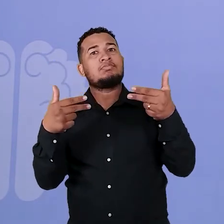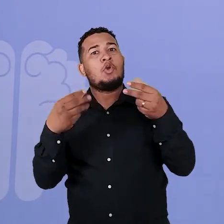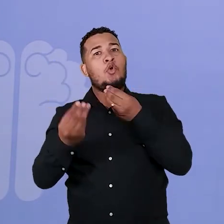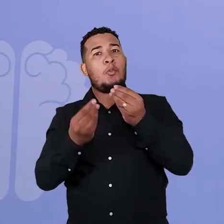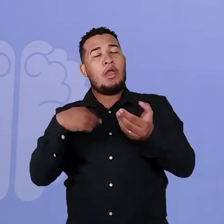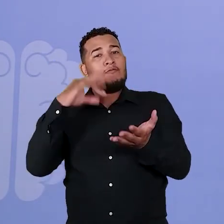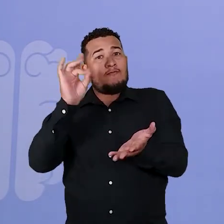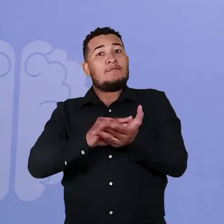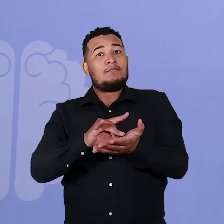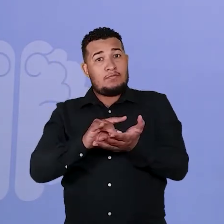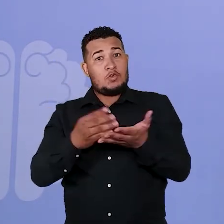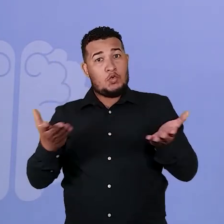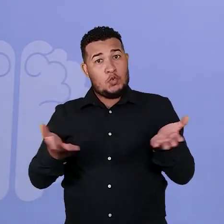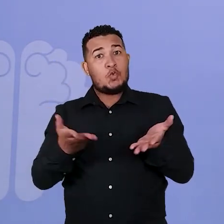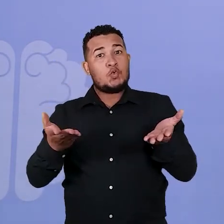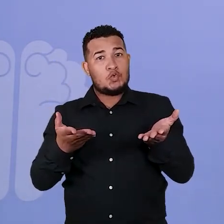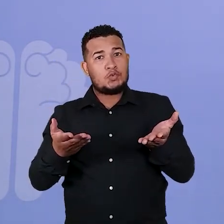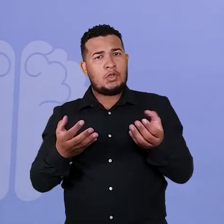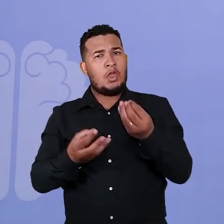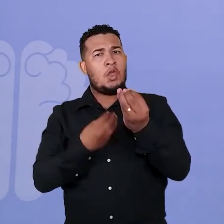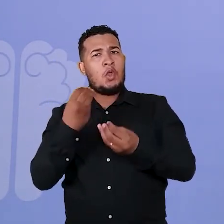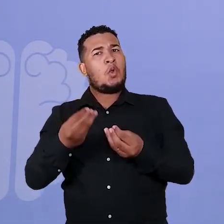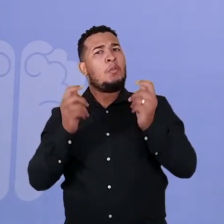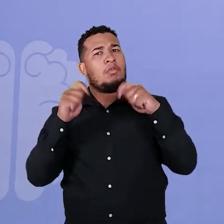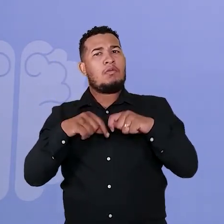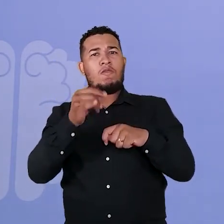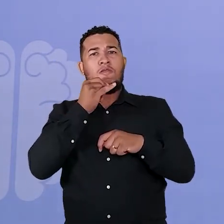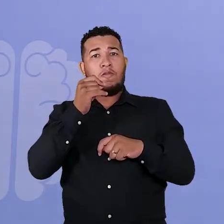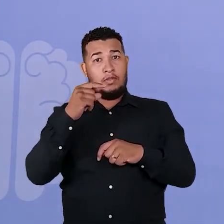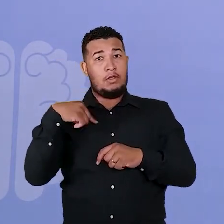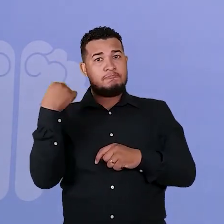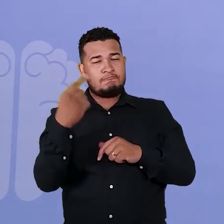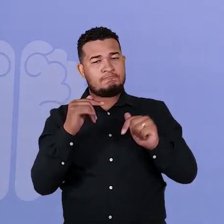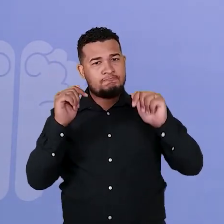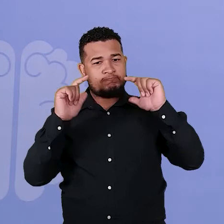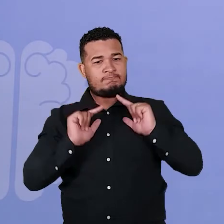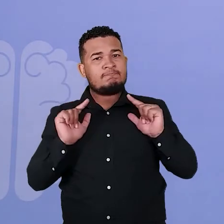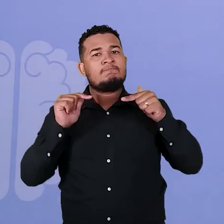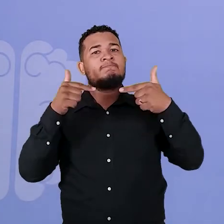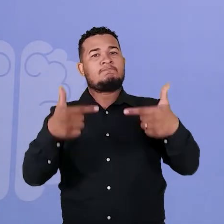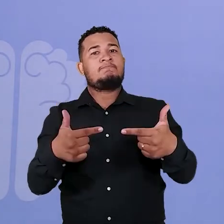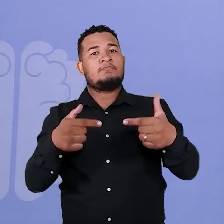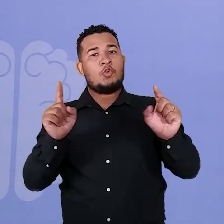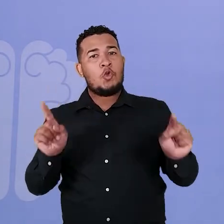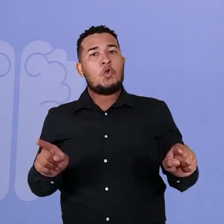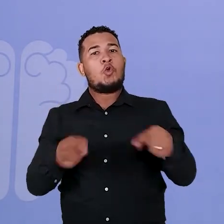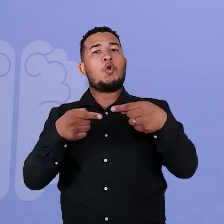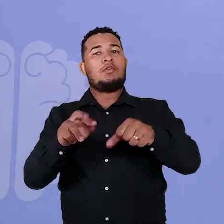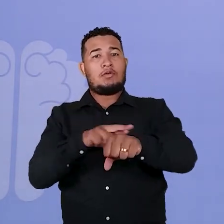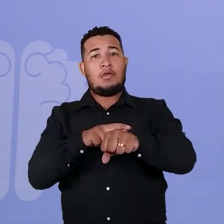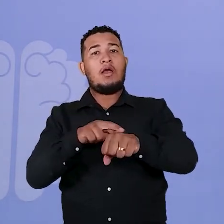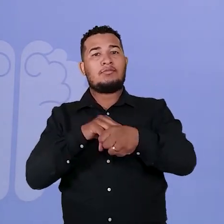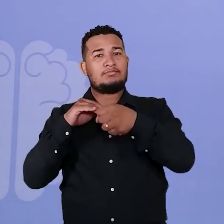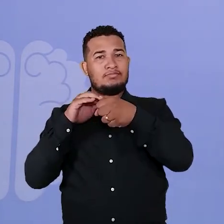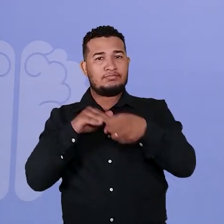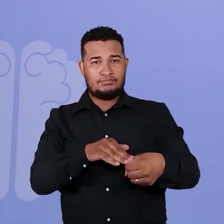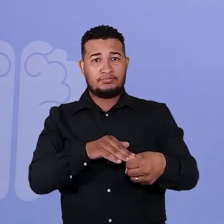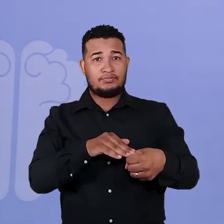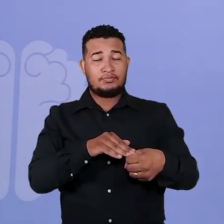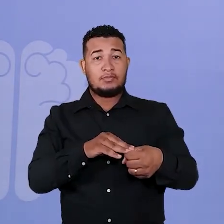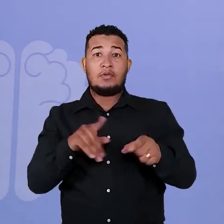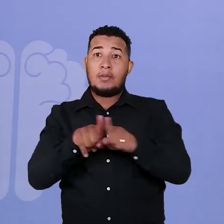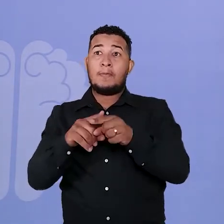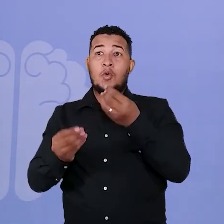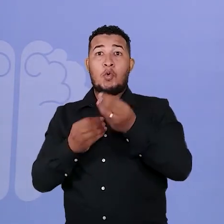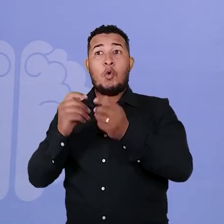e pensar na nossa realidade. De que forma a gente pode enfrentar o racismo? Ou de